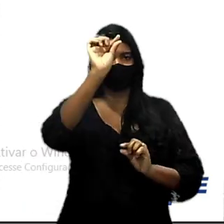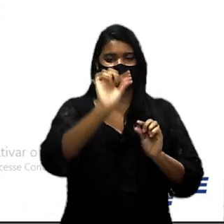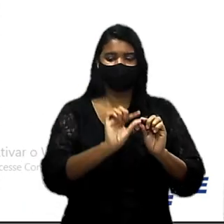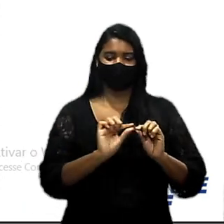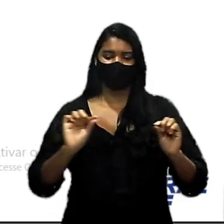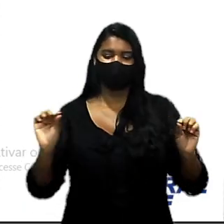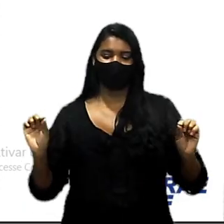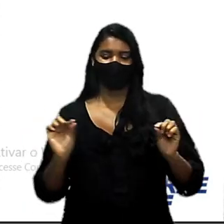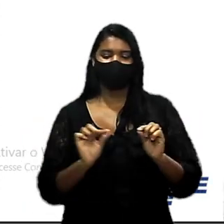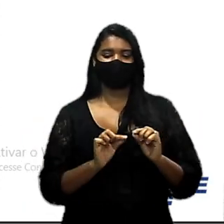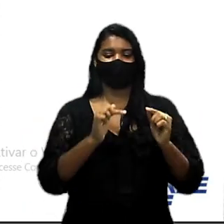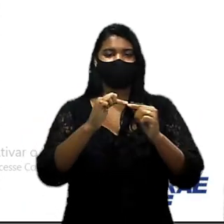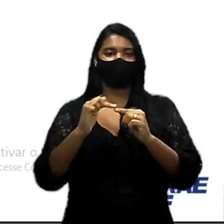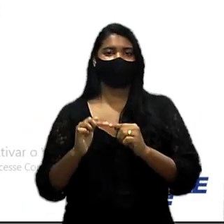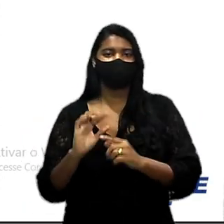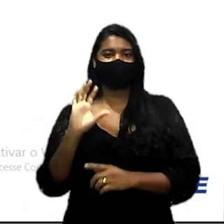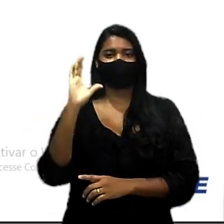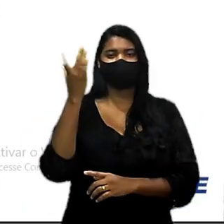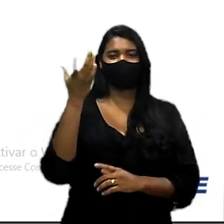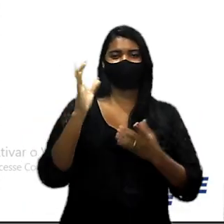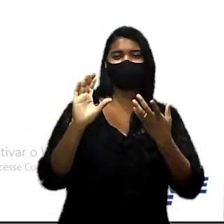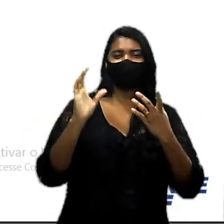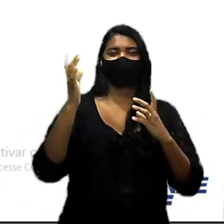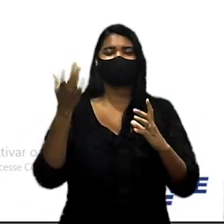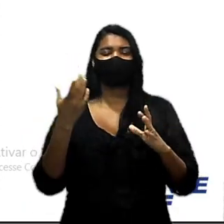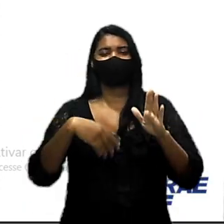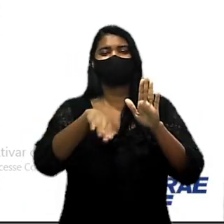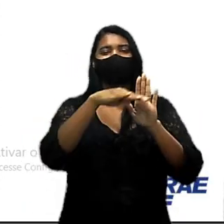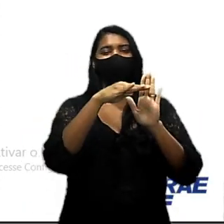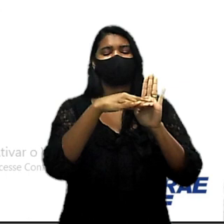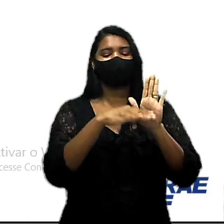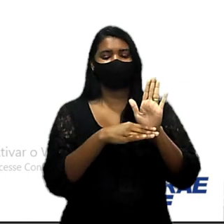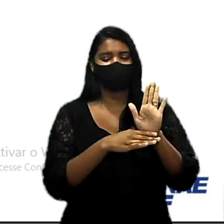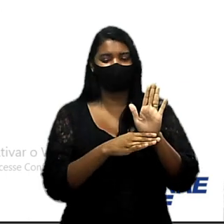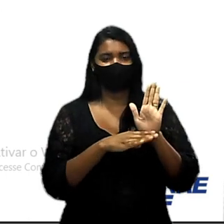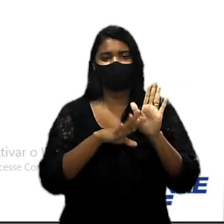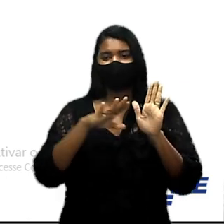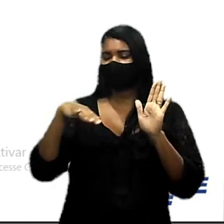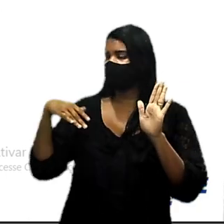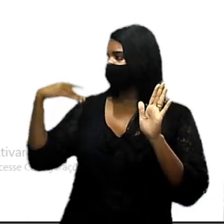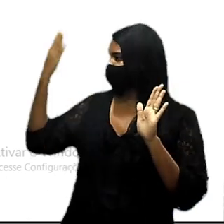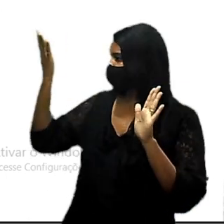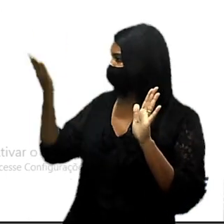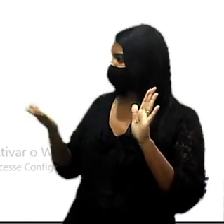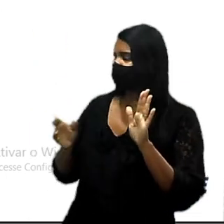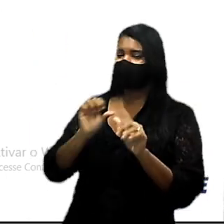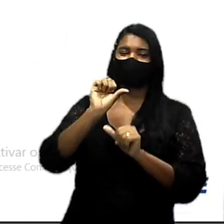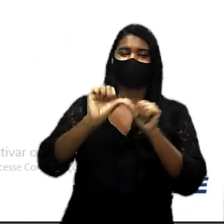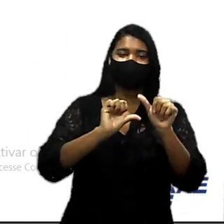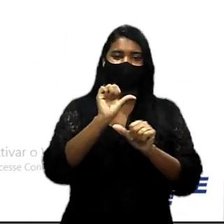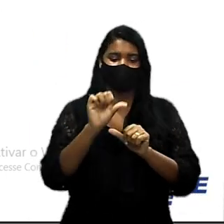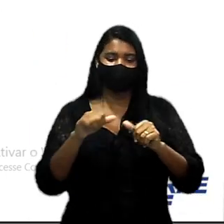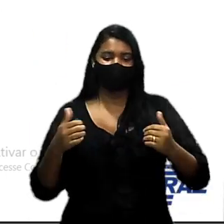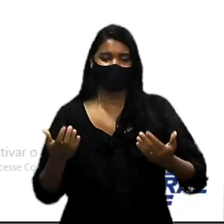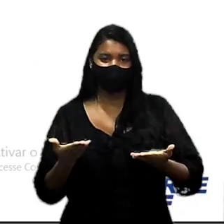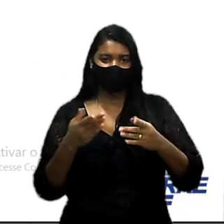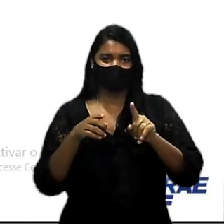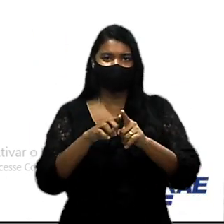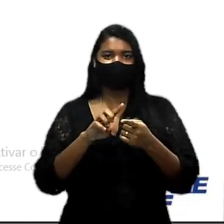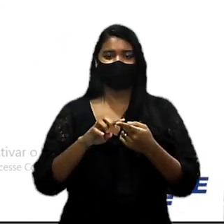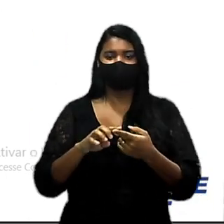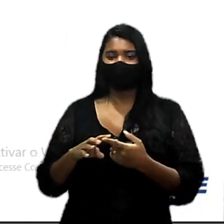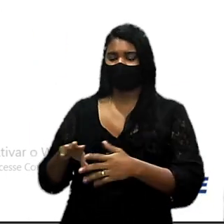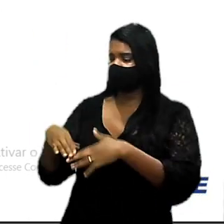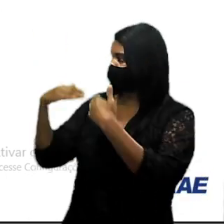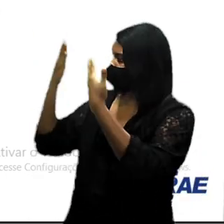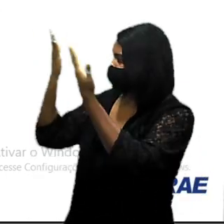relação do tempo com a escala. O que a gente tem aí são uma mudança, né? Um processo de disrupção entre